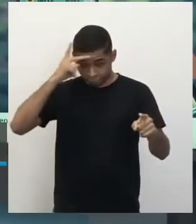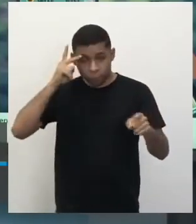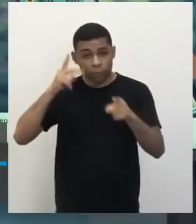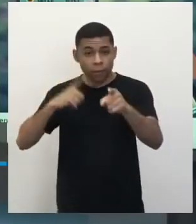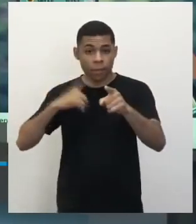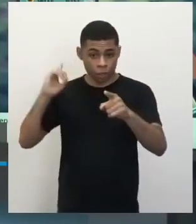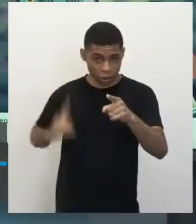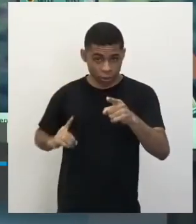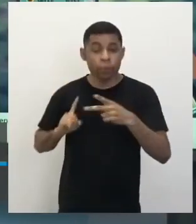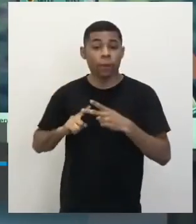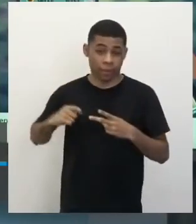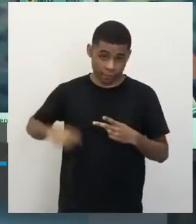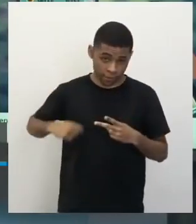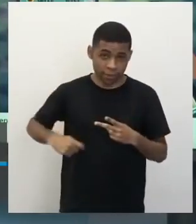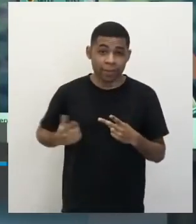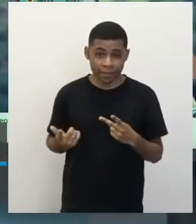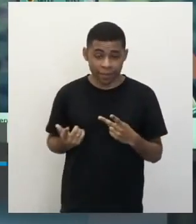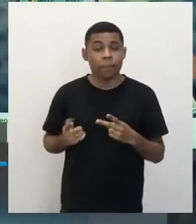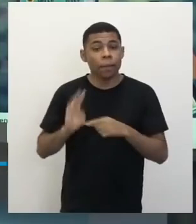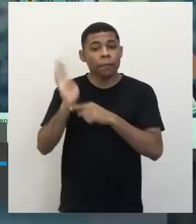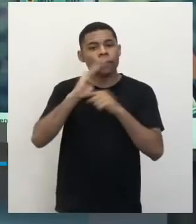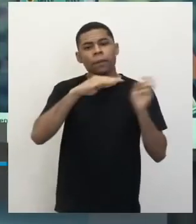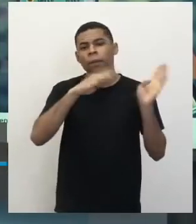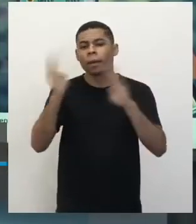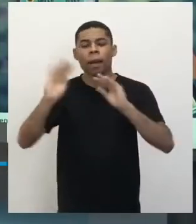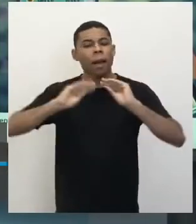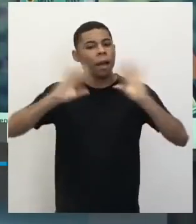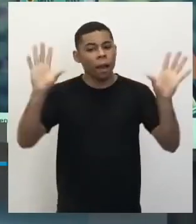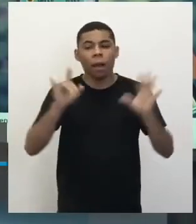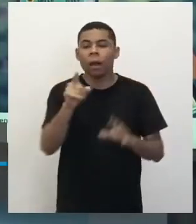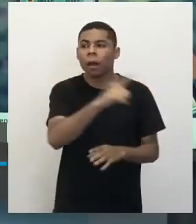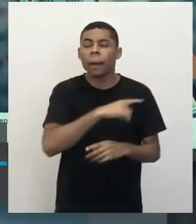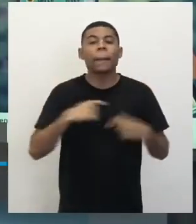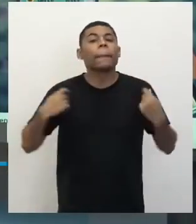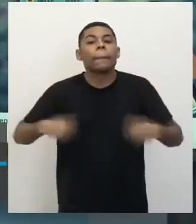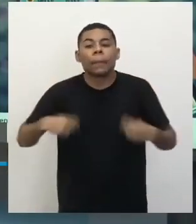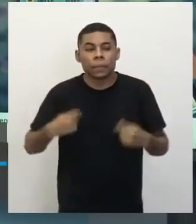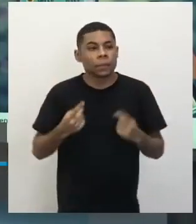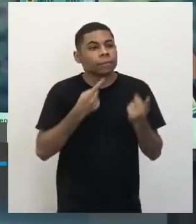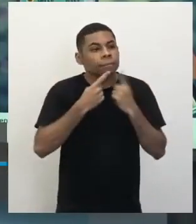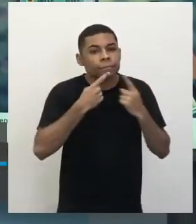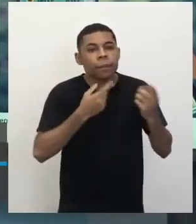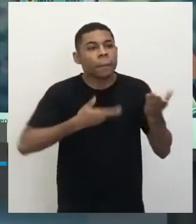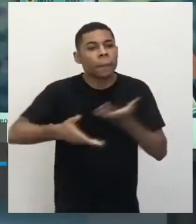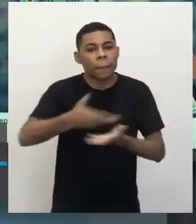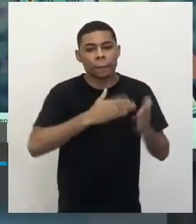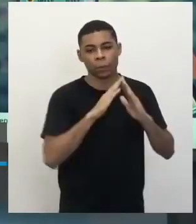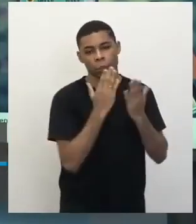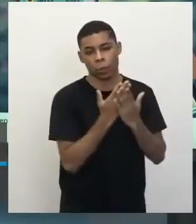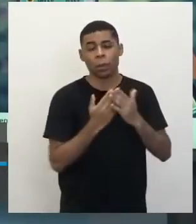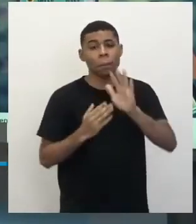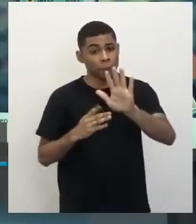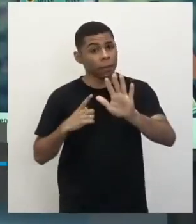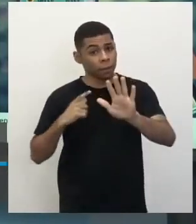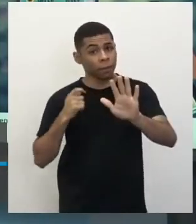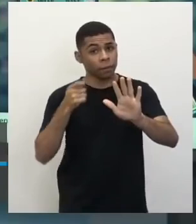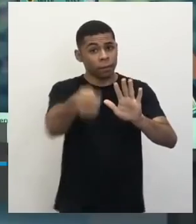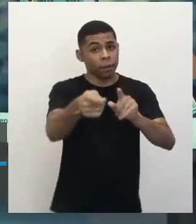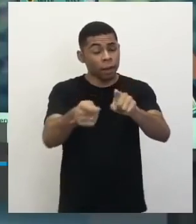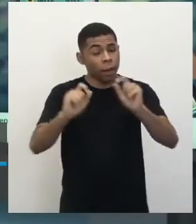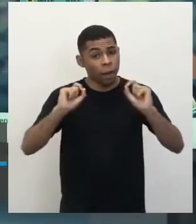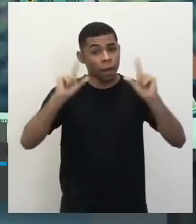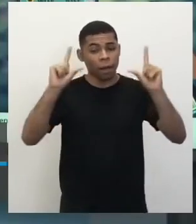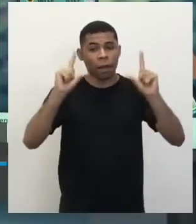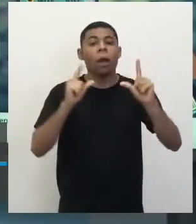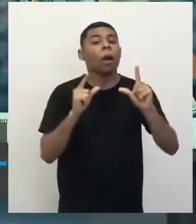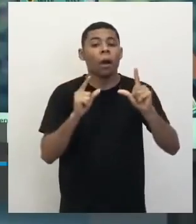direitos e deveres. E no vídeo foi bem claro assim, a questão do diálogo, conversar na escola, mas também tem um alerta, né? Conversar